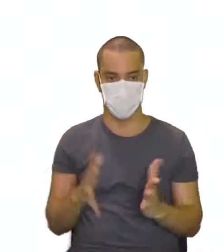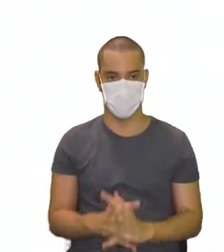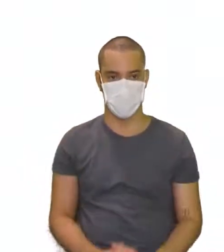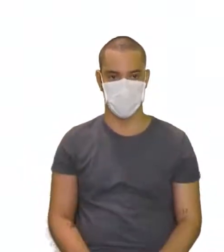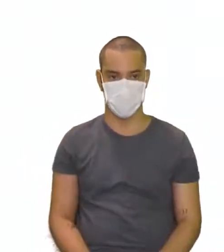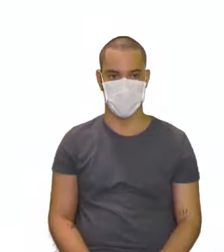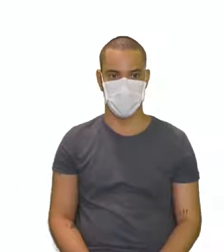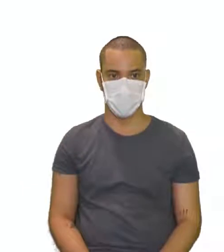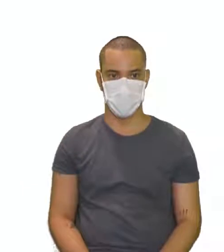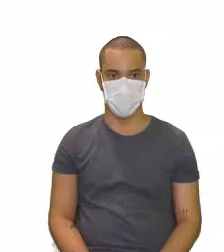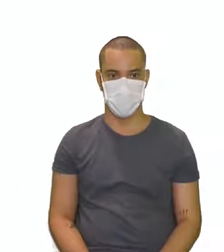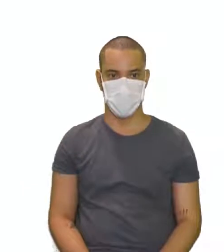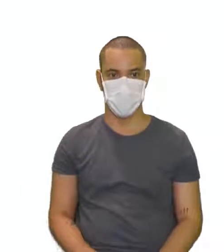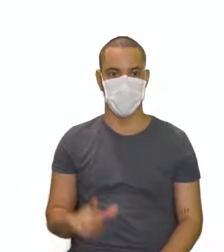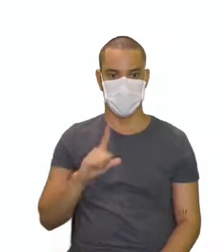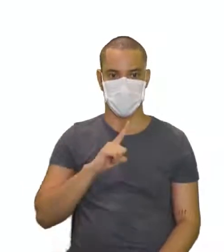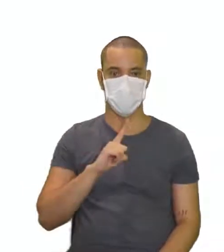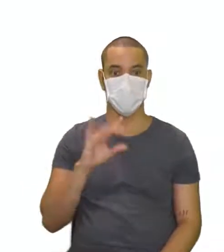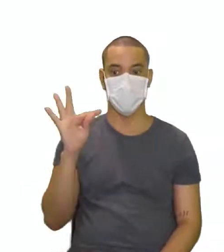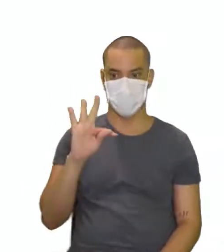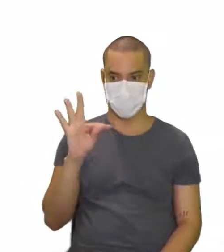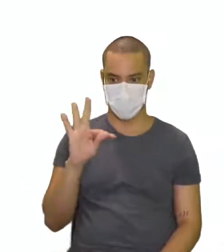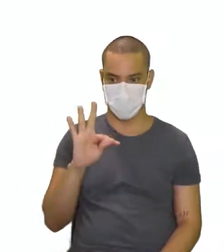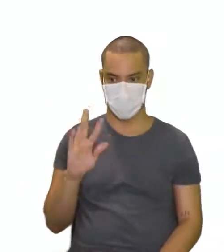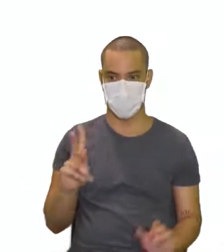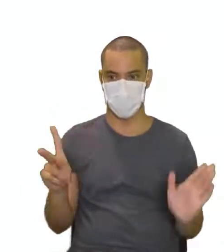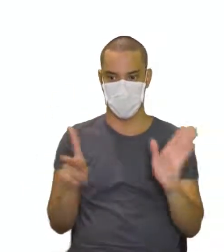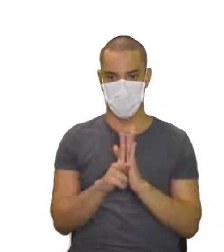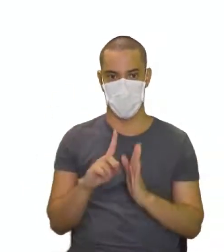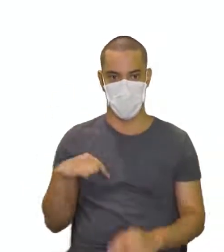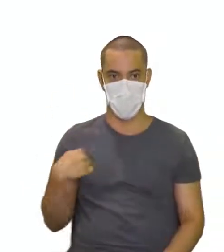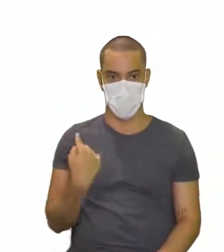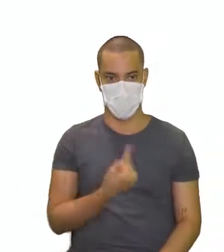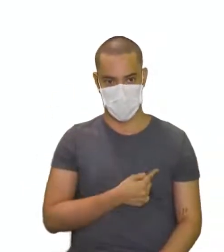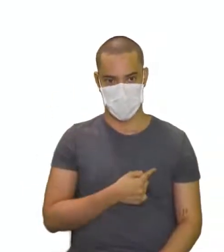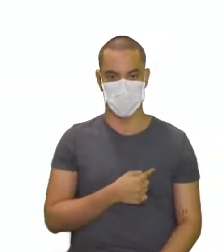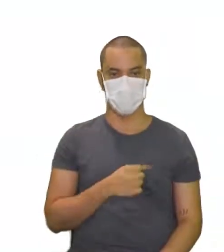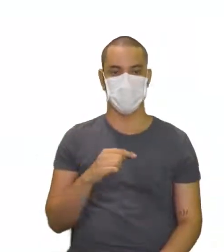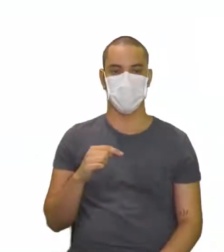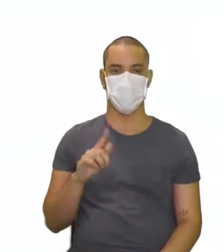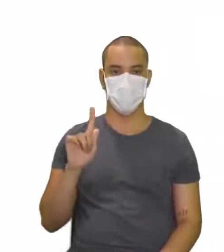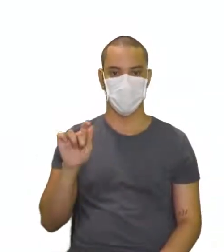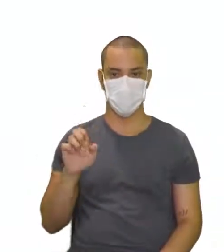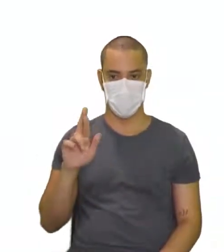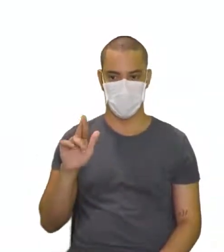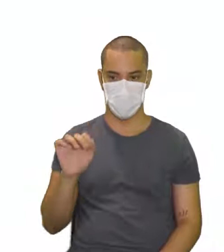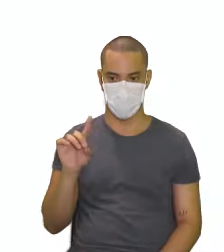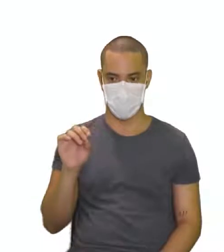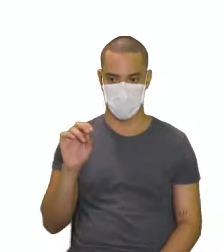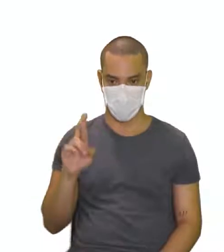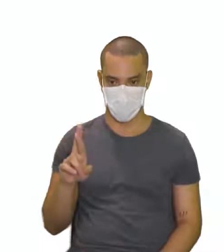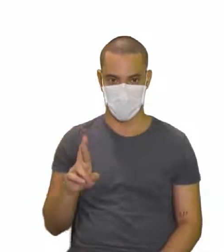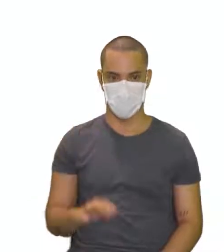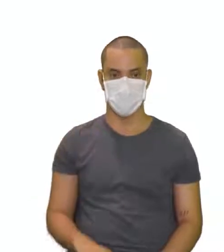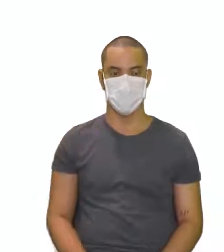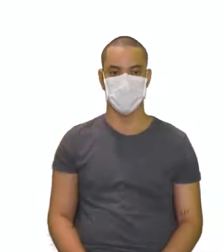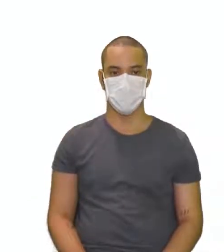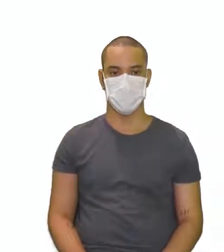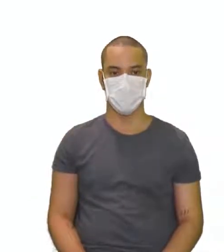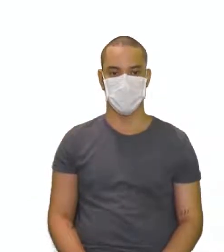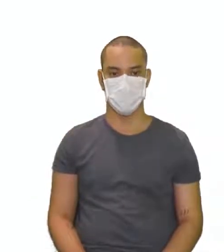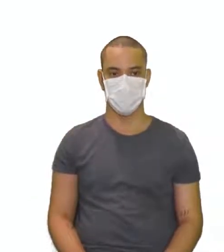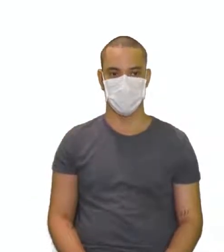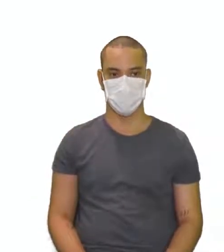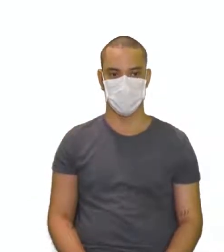só, a tensão que é fornecida pelo nosso gerador, ok? Que é a tensão elétrica. Quando a gente tem aí